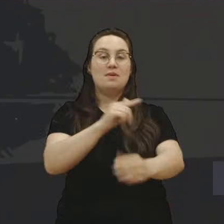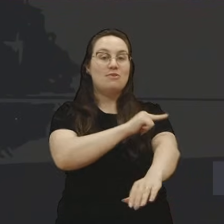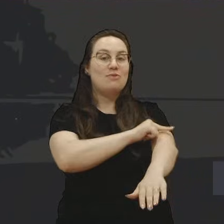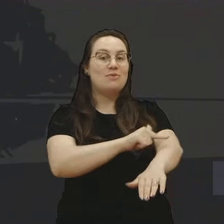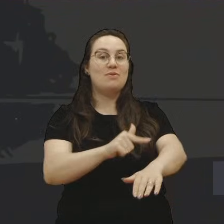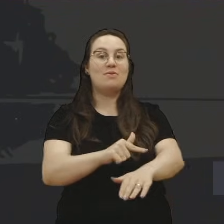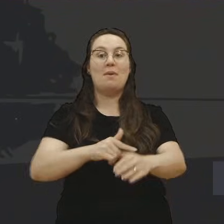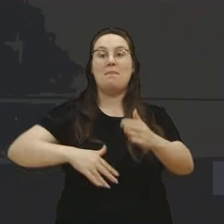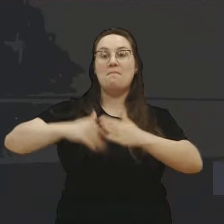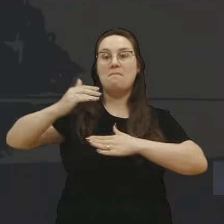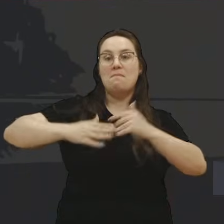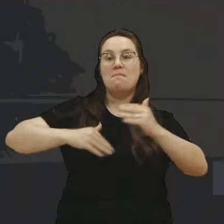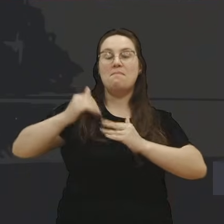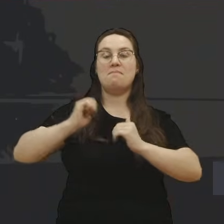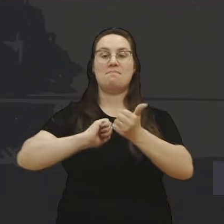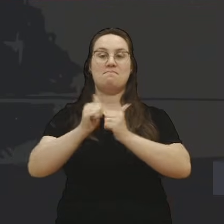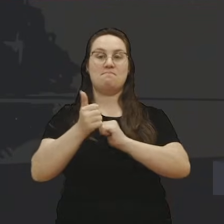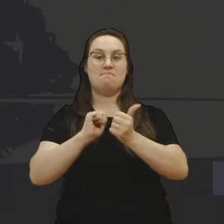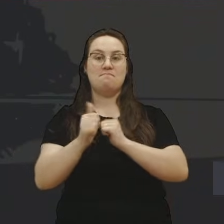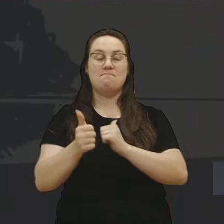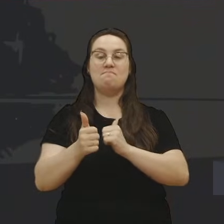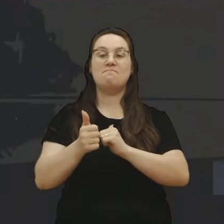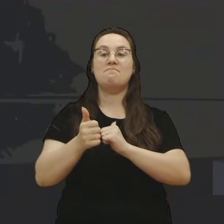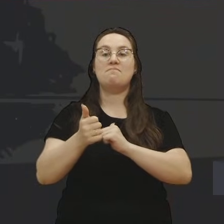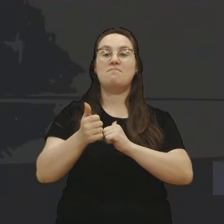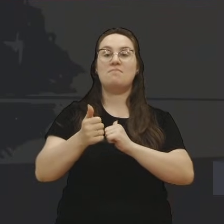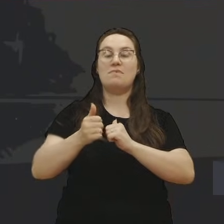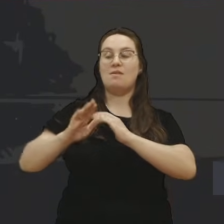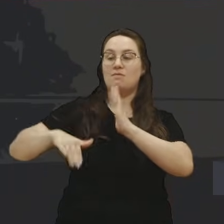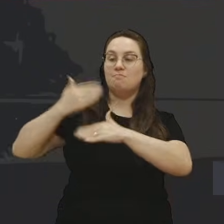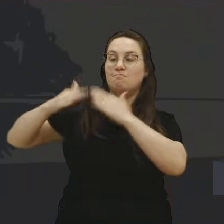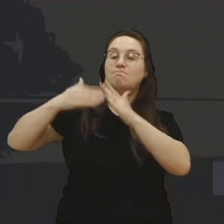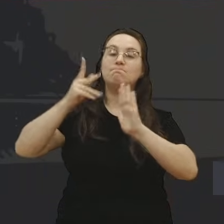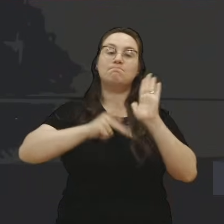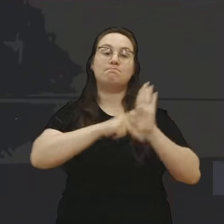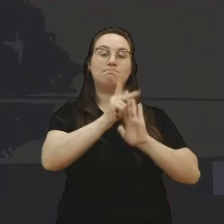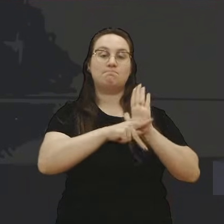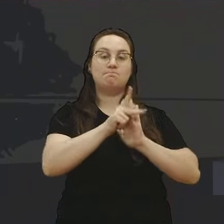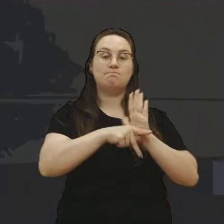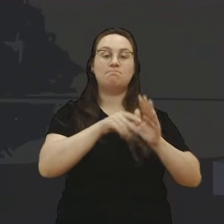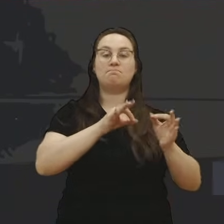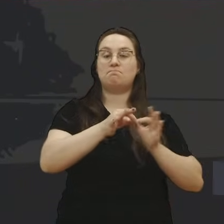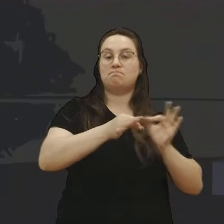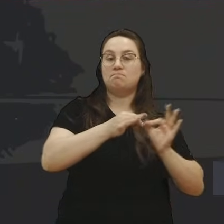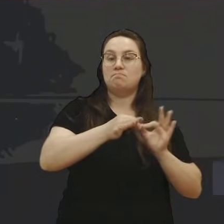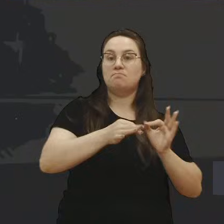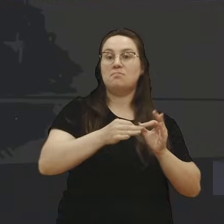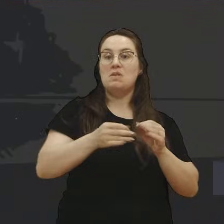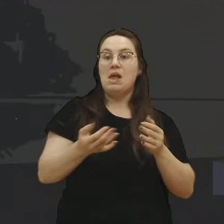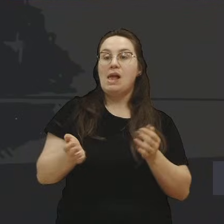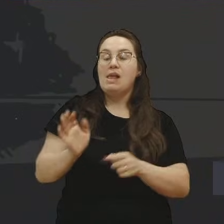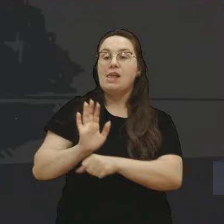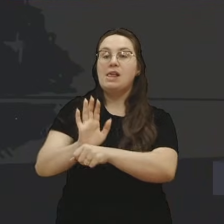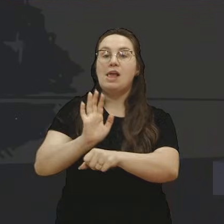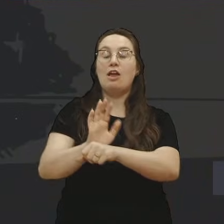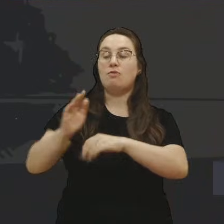para a prática esportiva e desenvolvimento de programas ou projetos que contribuam para o crescimento do